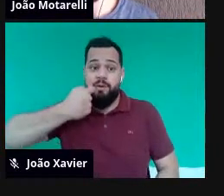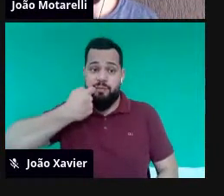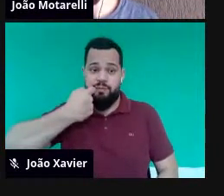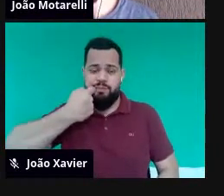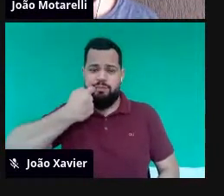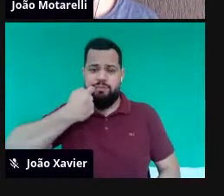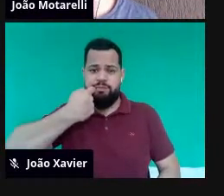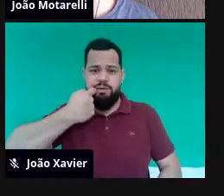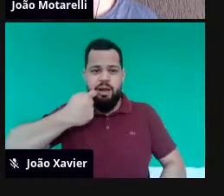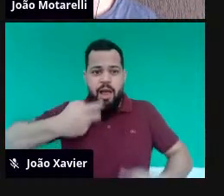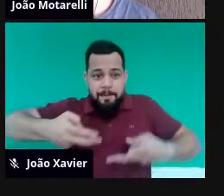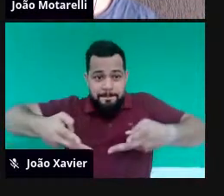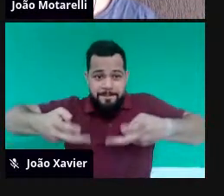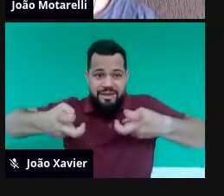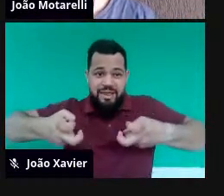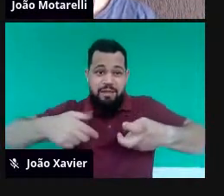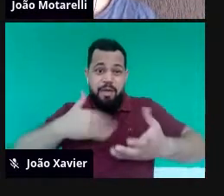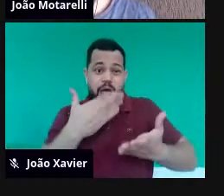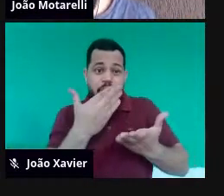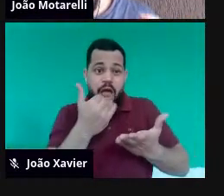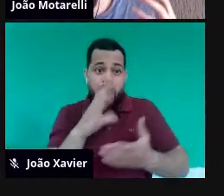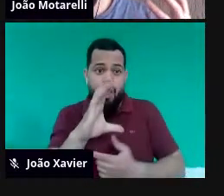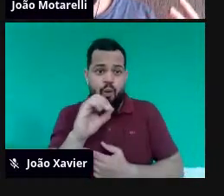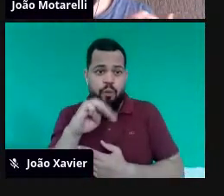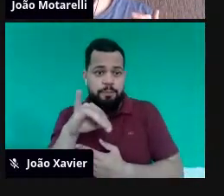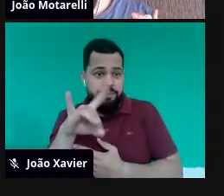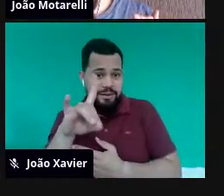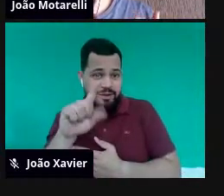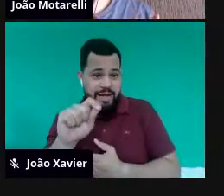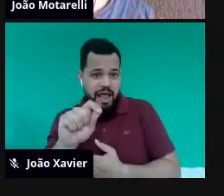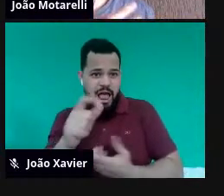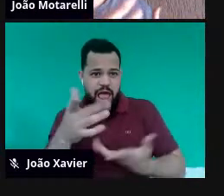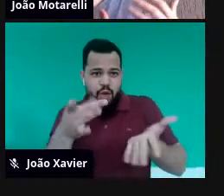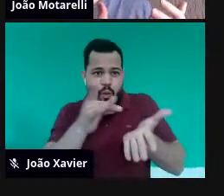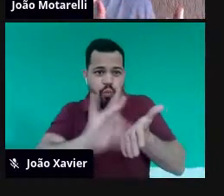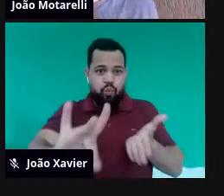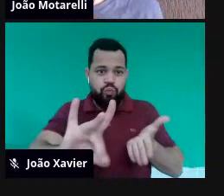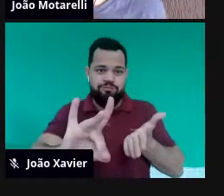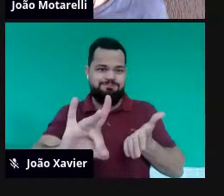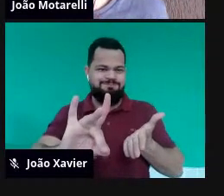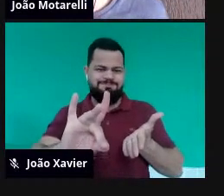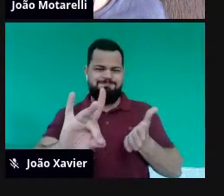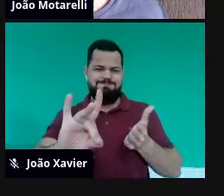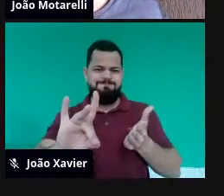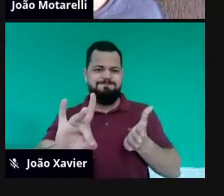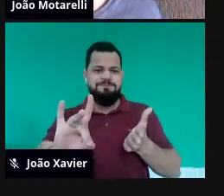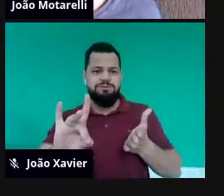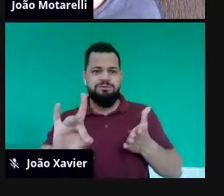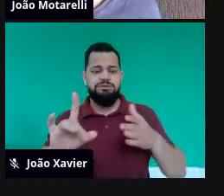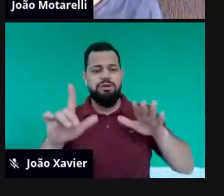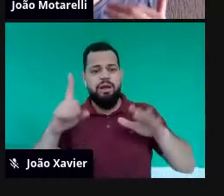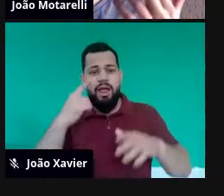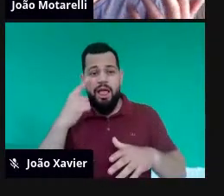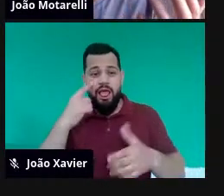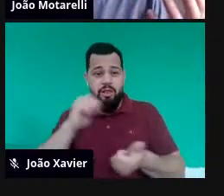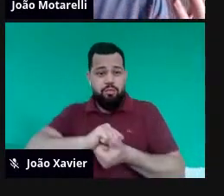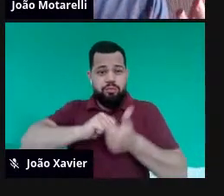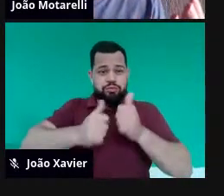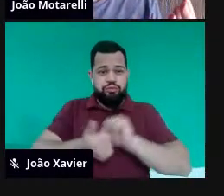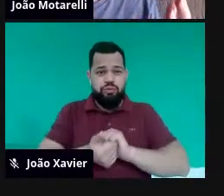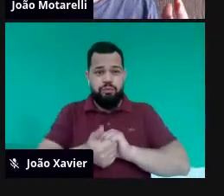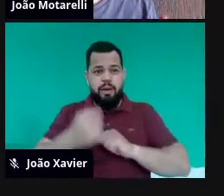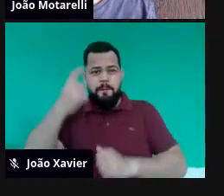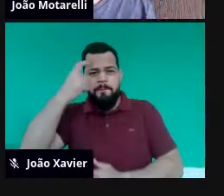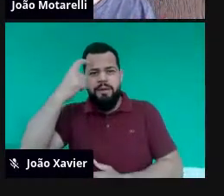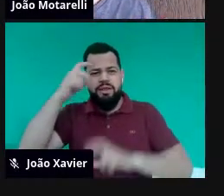ver a comida como inimigo, ele começa a adotar aspectos, mudança de aspectos cognitivos, né, ou seja, a forma de se